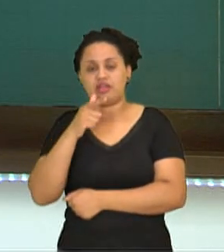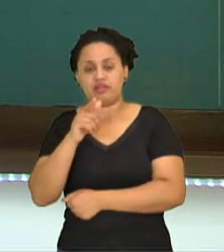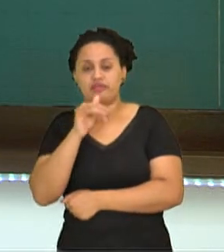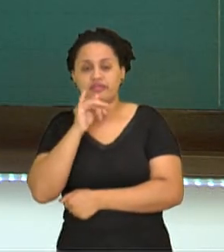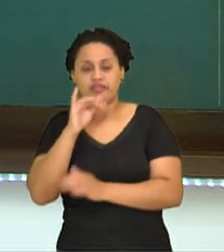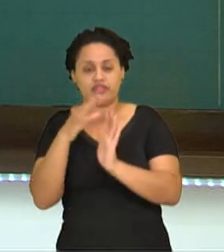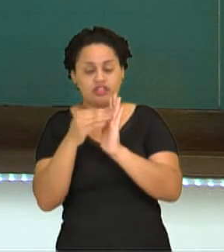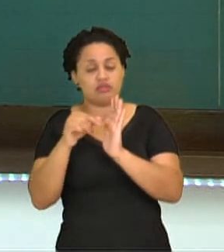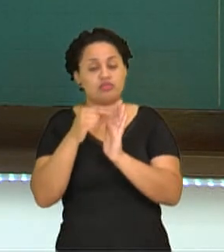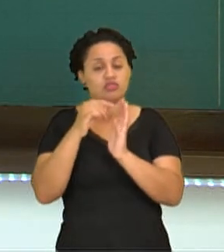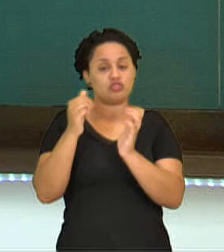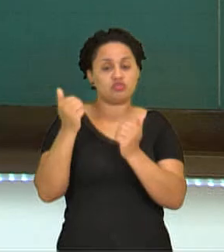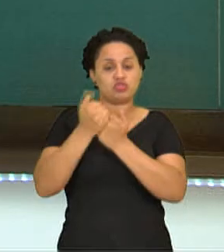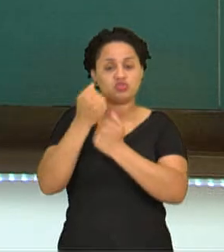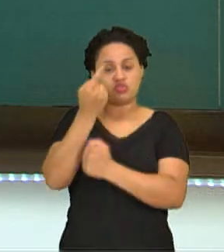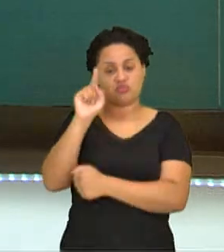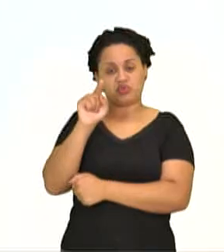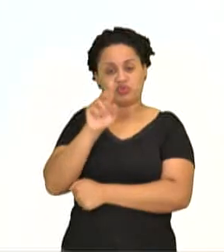para outro nome.